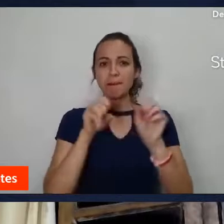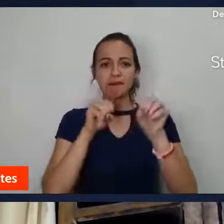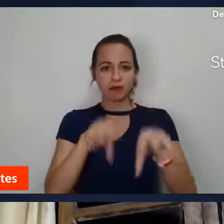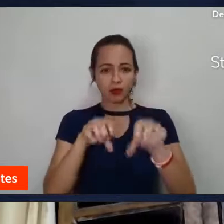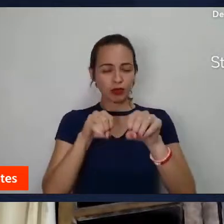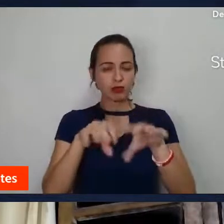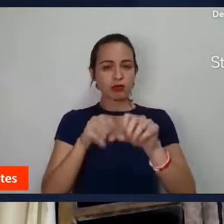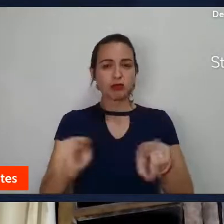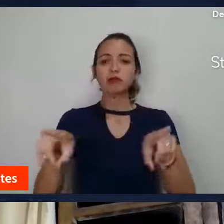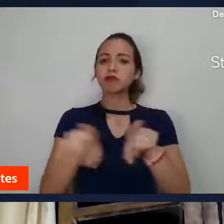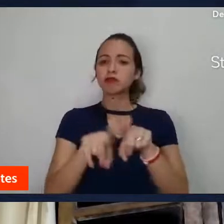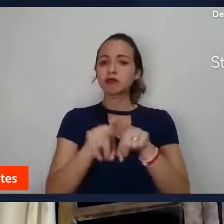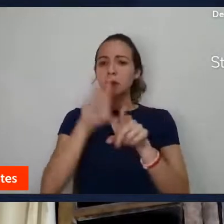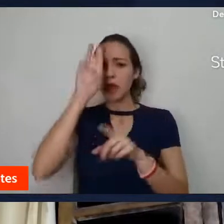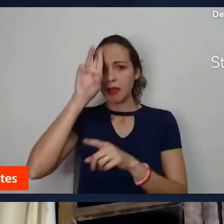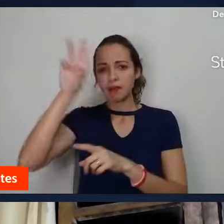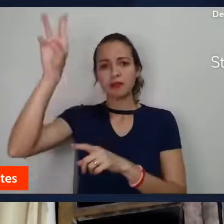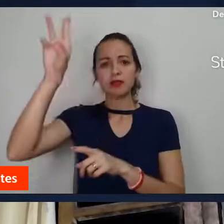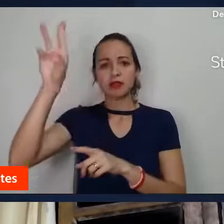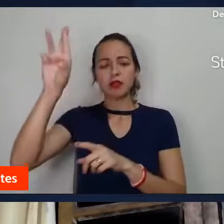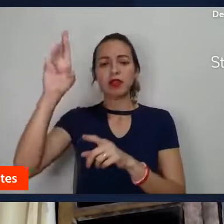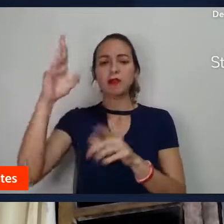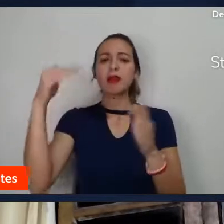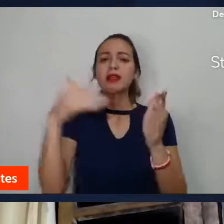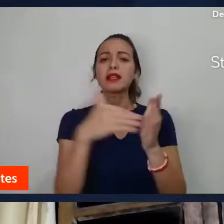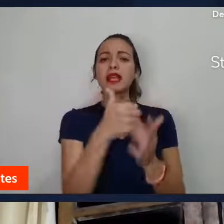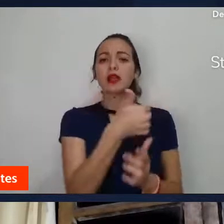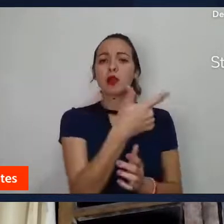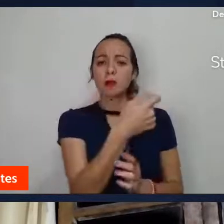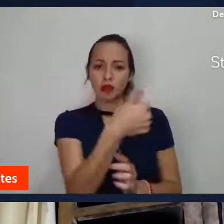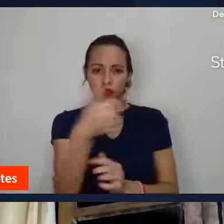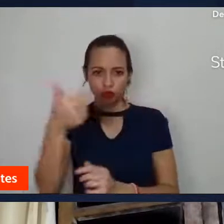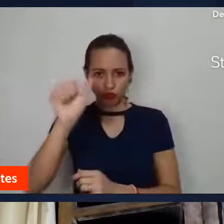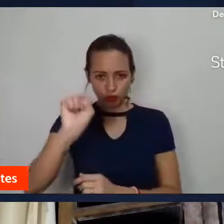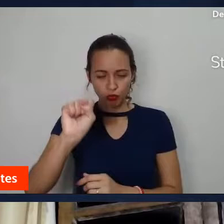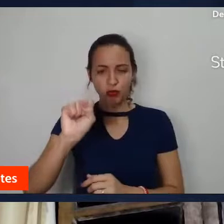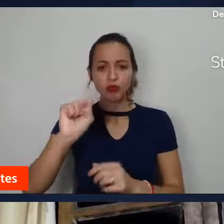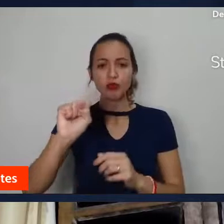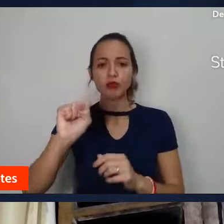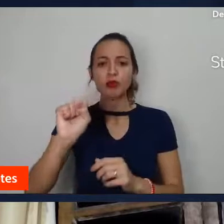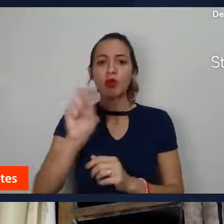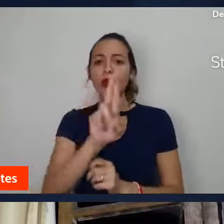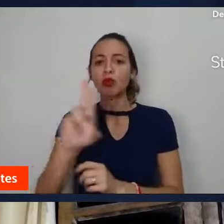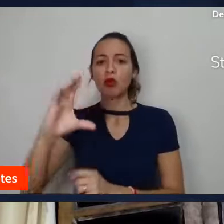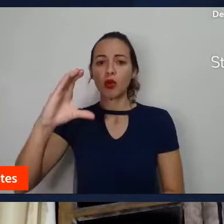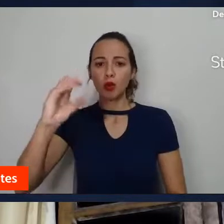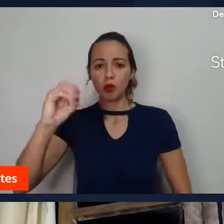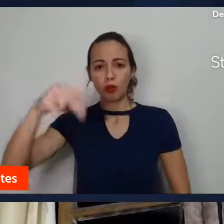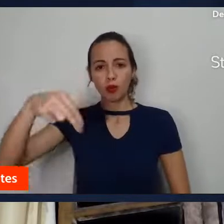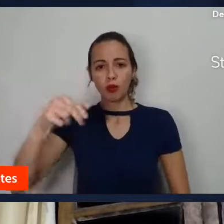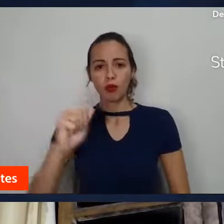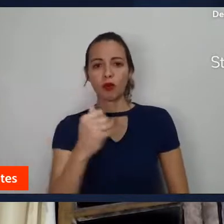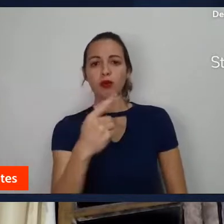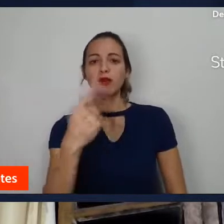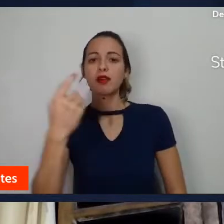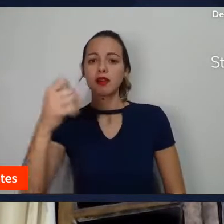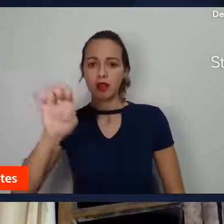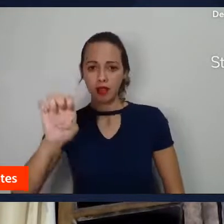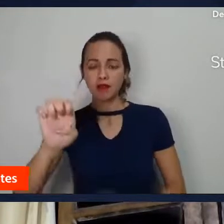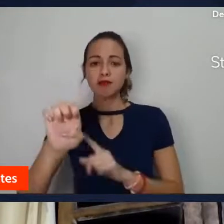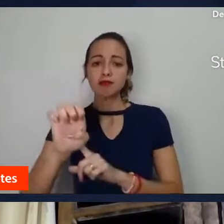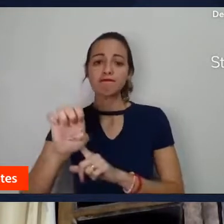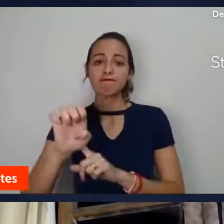os delegados de 2018 para a CONAP, que se realizou em Belo Horizonte, Minas Gerais, e desde